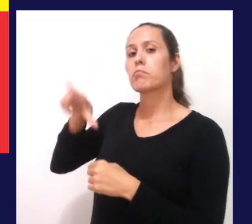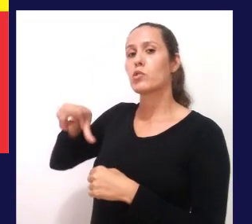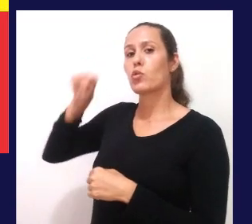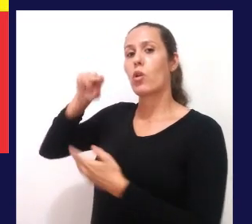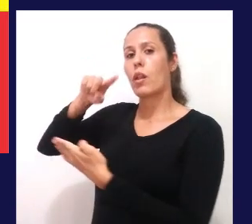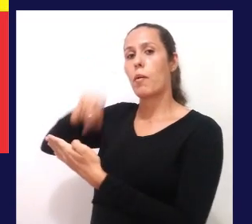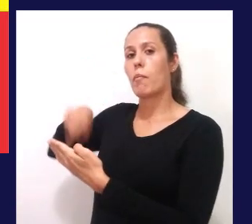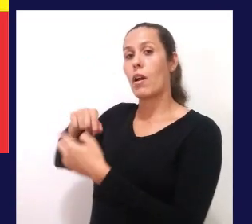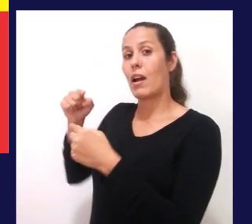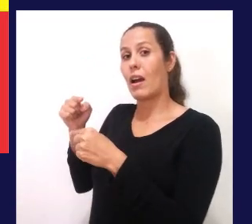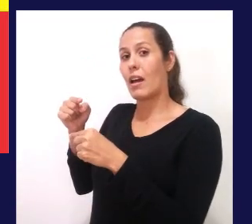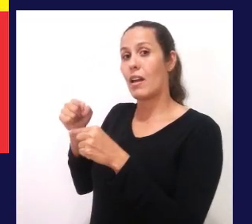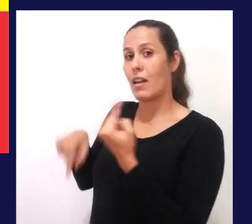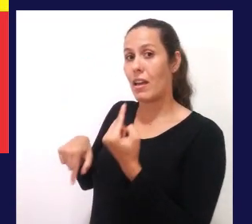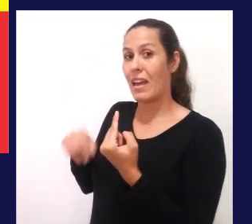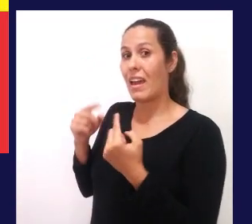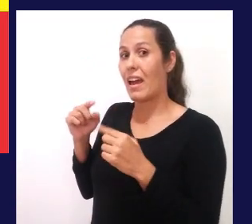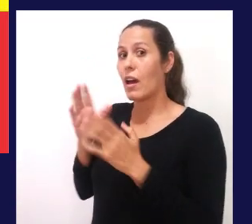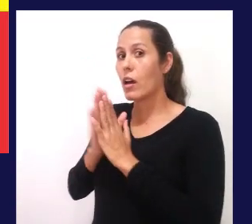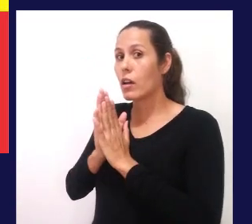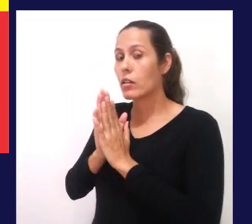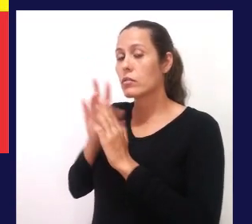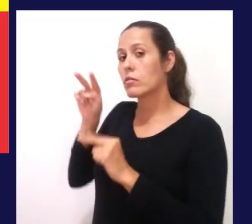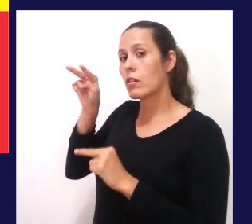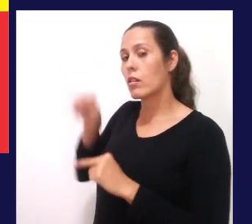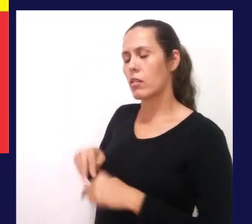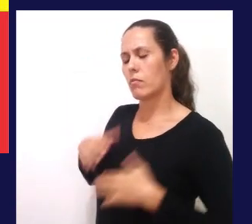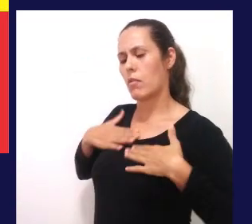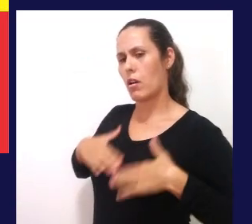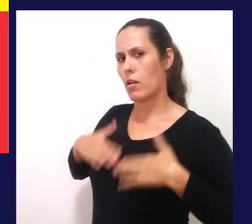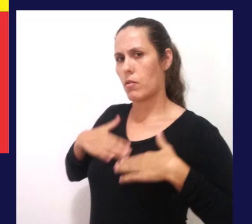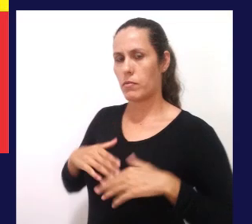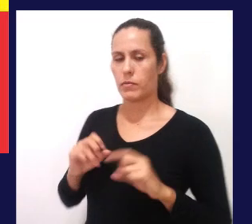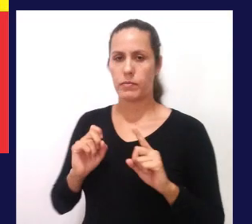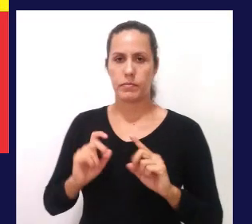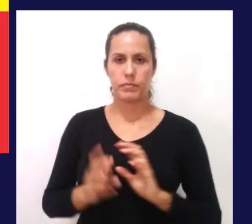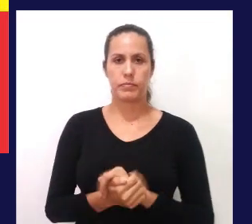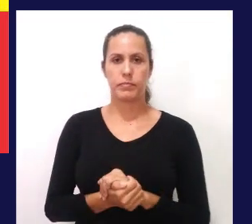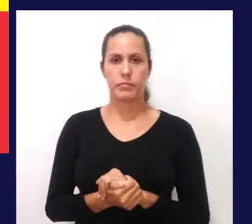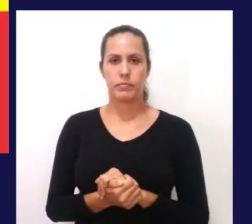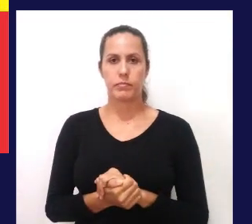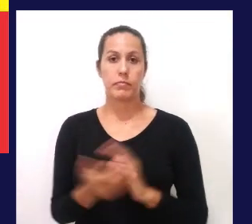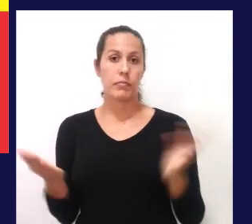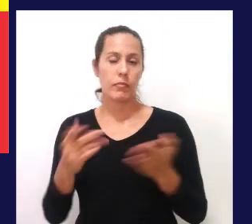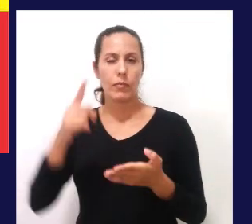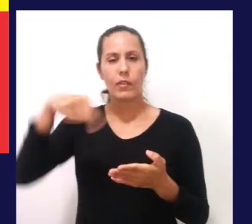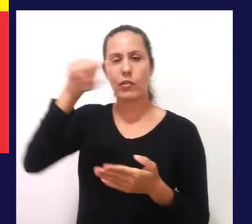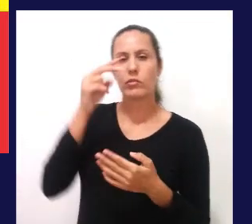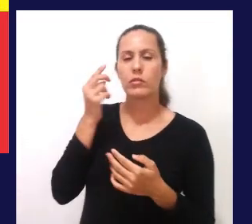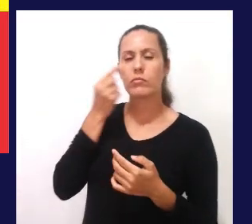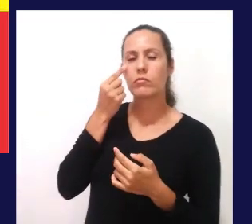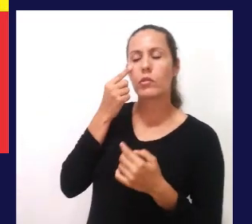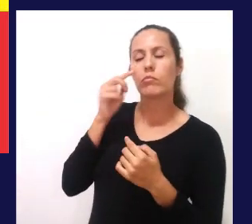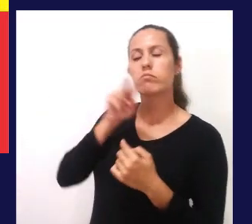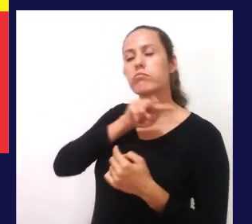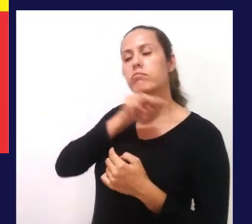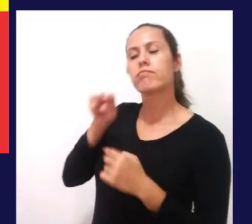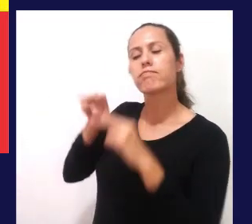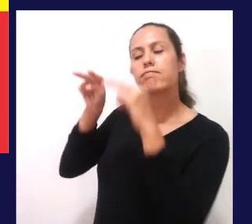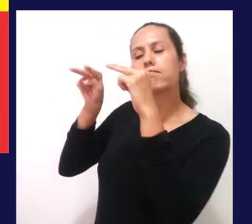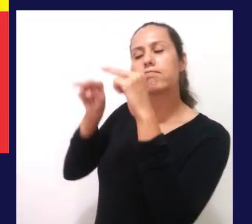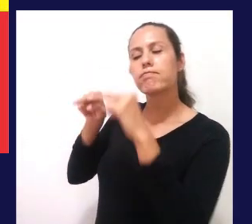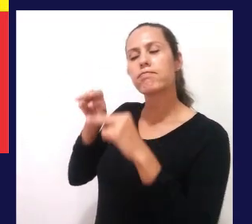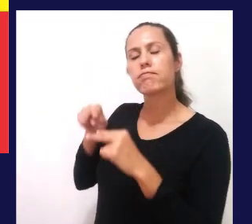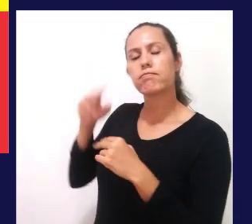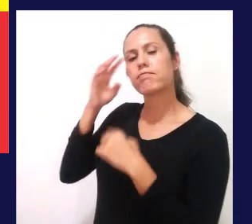são a incorreta. Presta bem atenção, leia com calma. Agora é a hora de vocês que estão